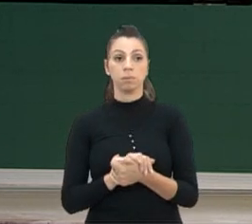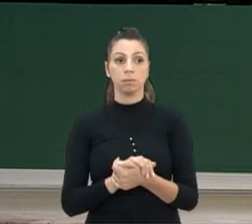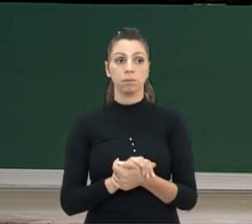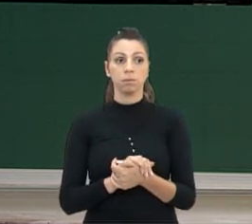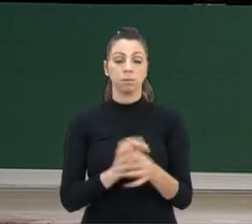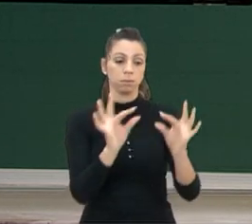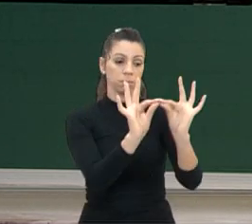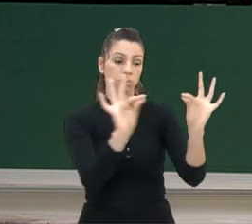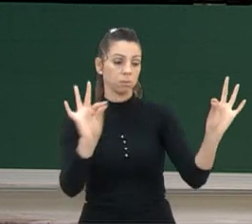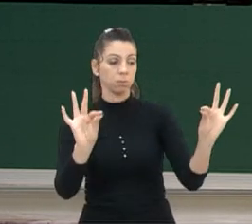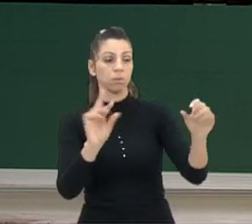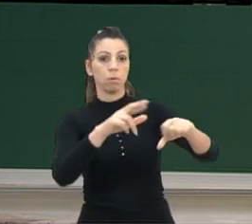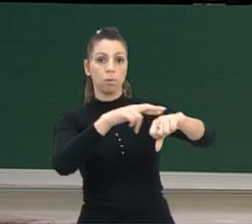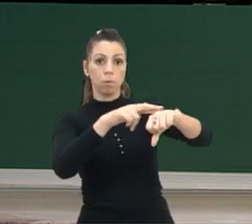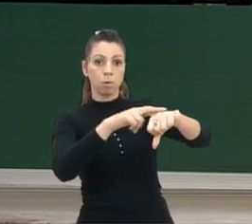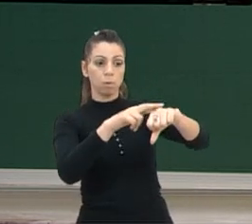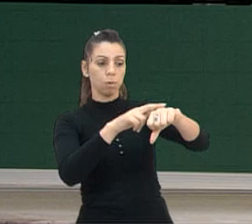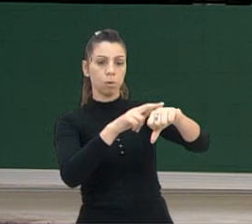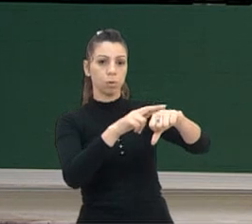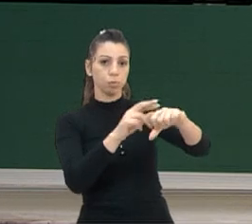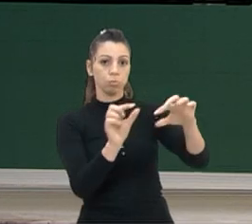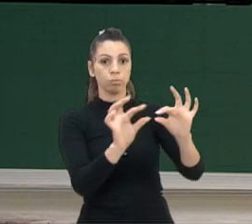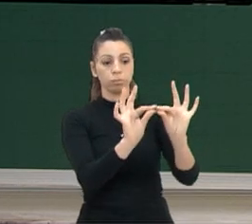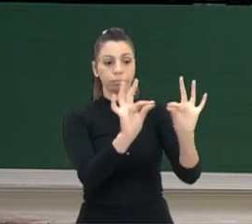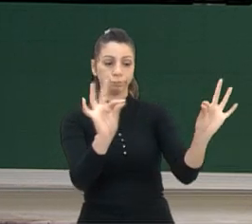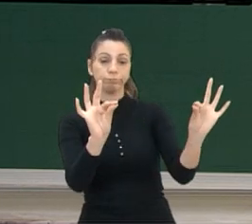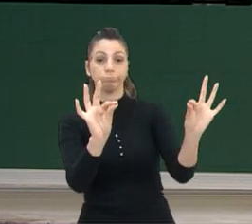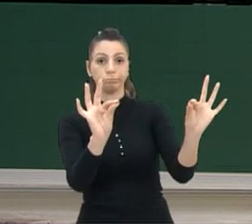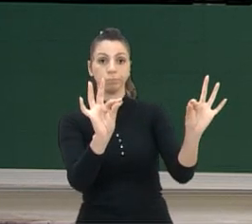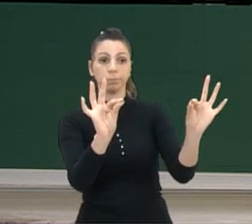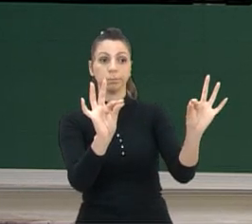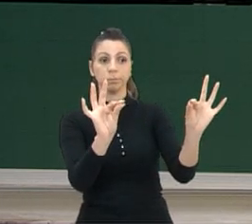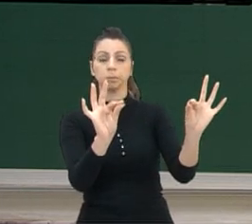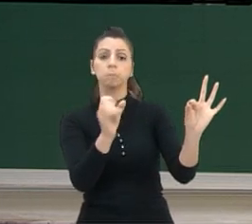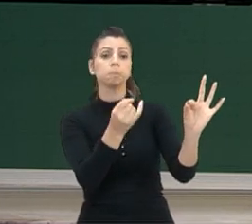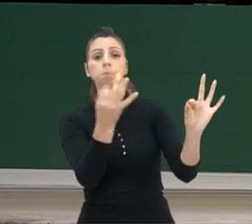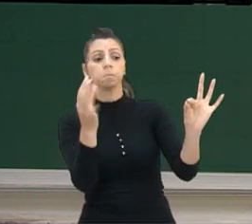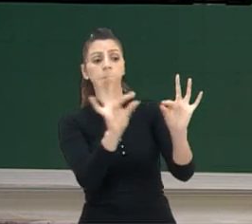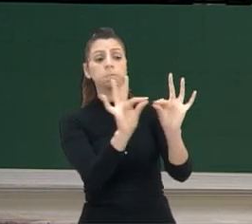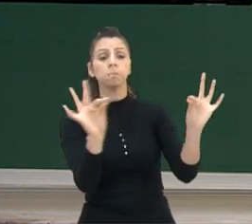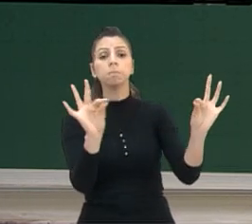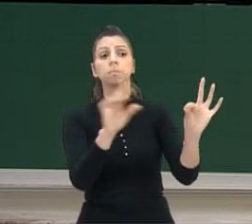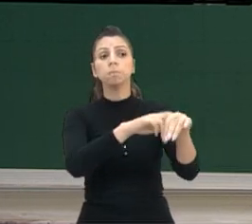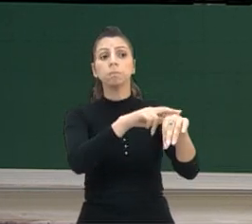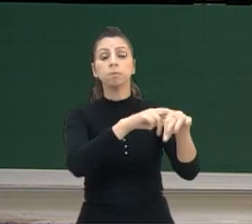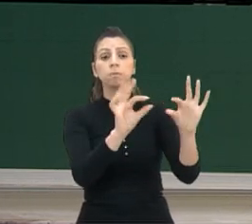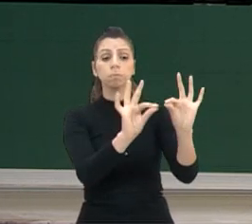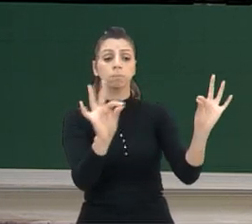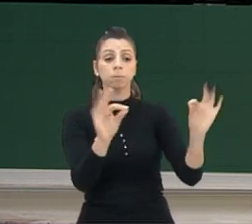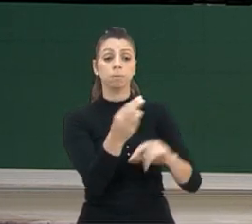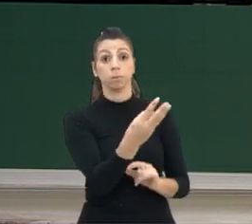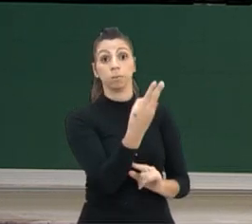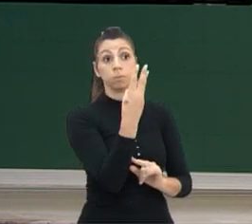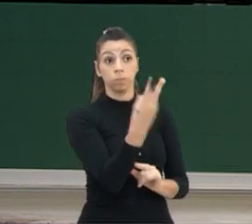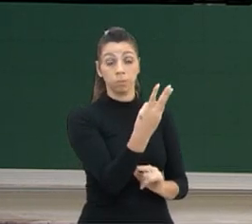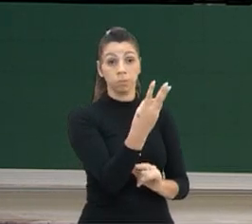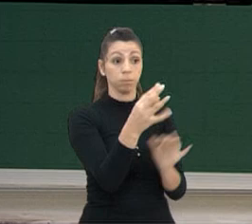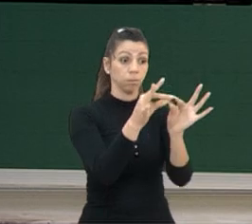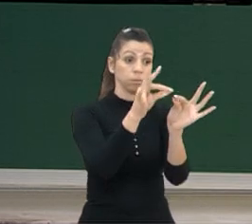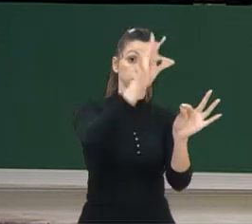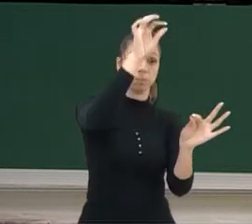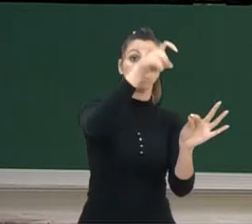Vou pegar, por exemplo, esse roxo aqui, esse rosa roxo aqui. Quanto que é? É um retângulo de comprimento 3 e largura